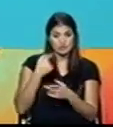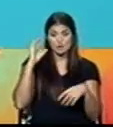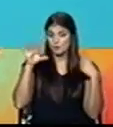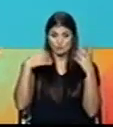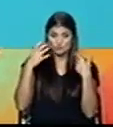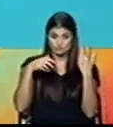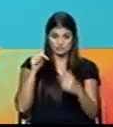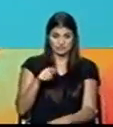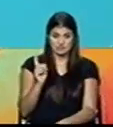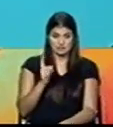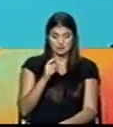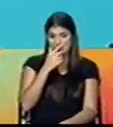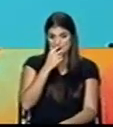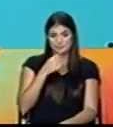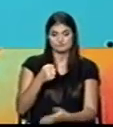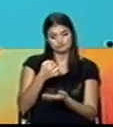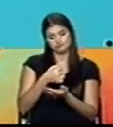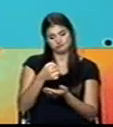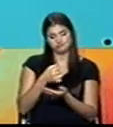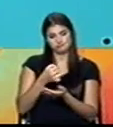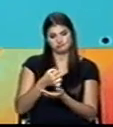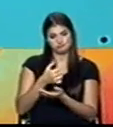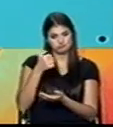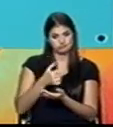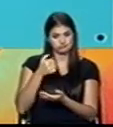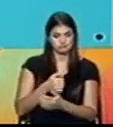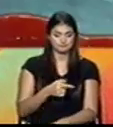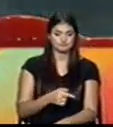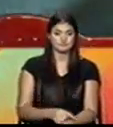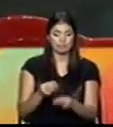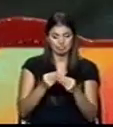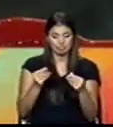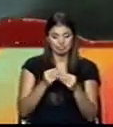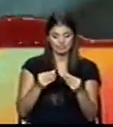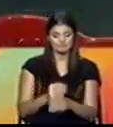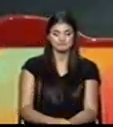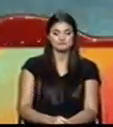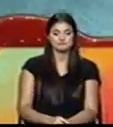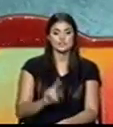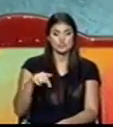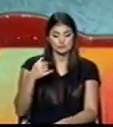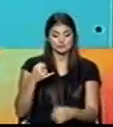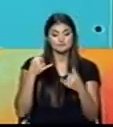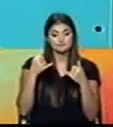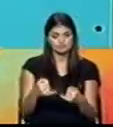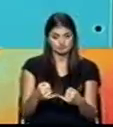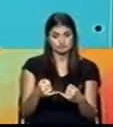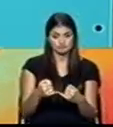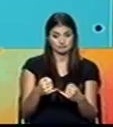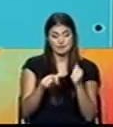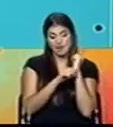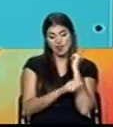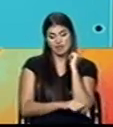Sim. É só com uma varinha mágica e pronto, fica assim um purézinho. Pronto, depois, terceiro passo.